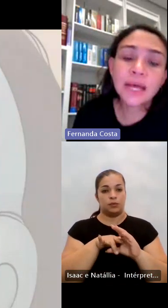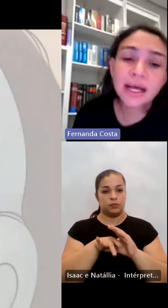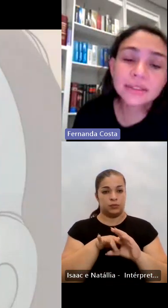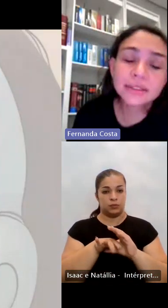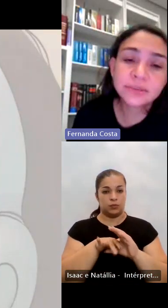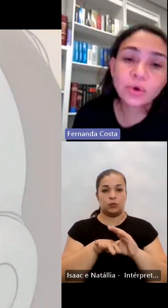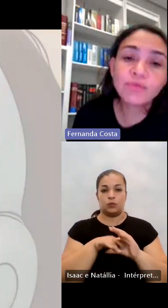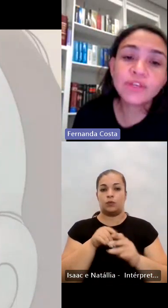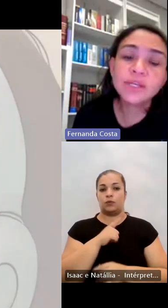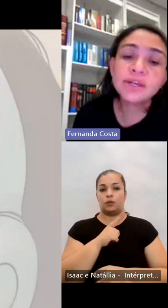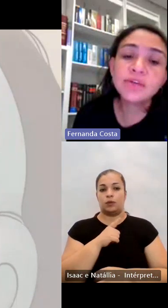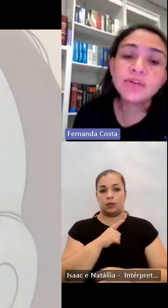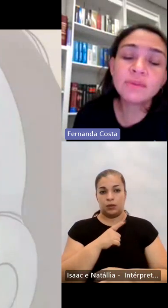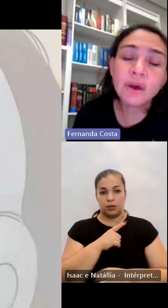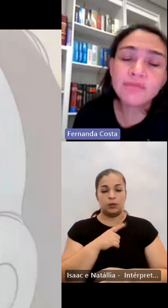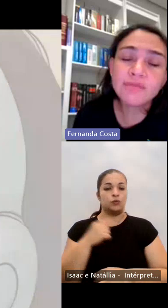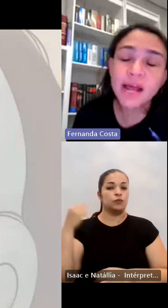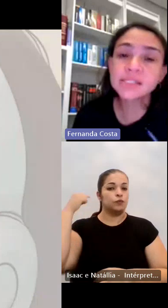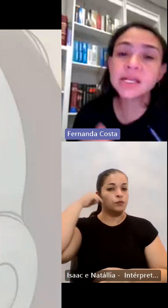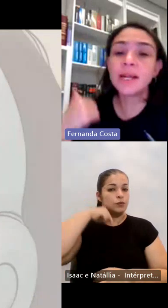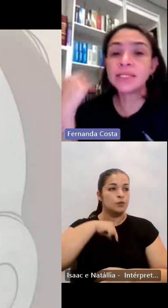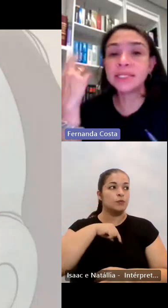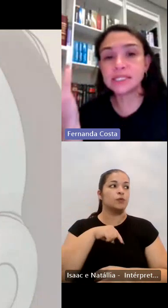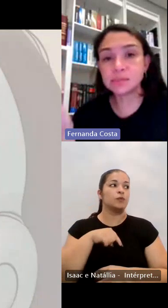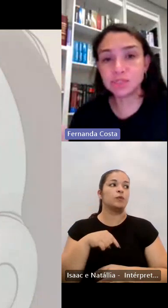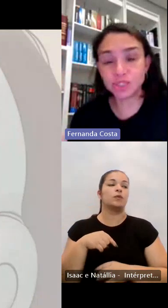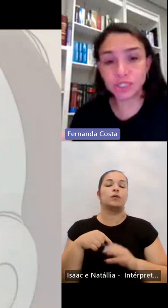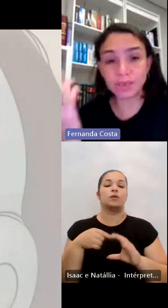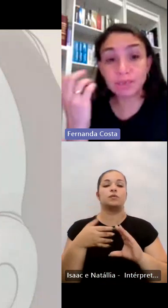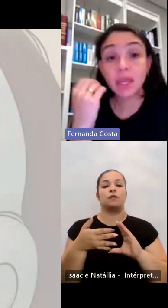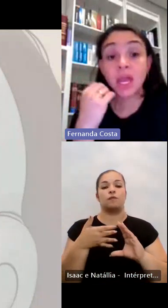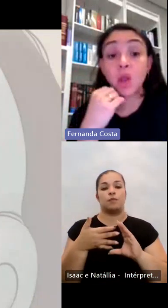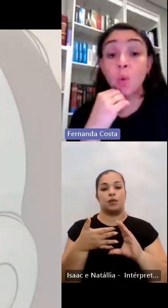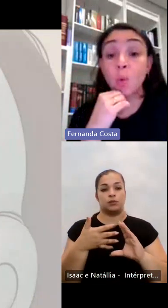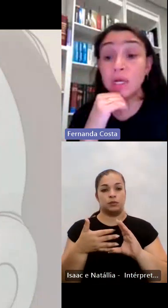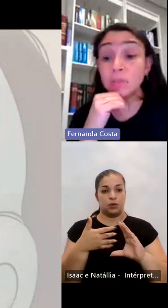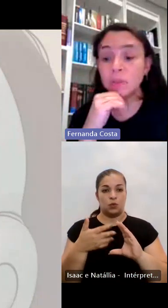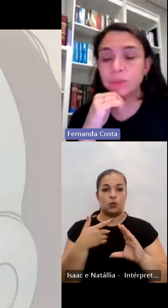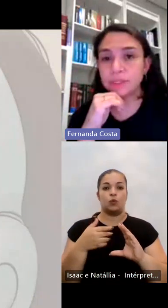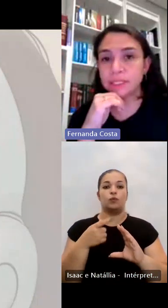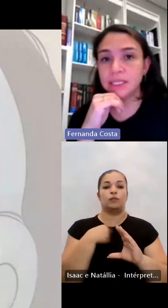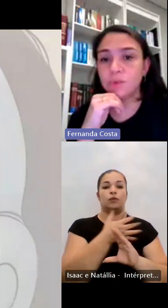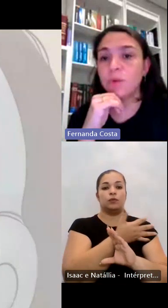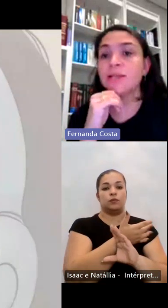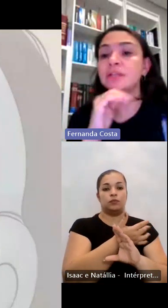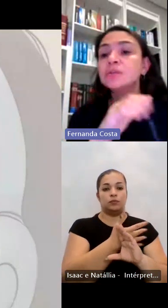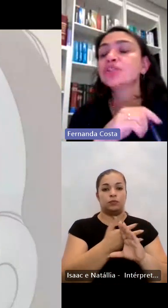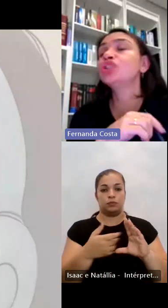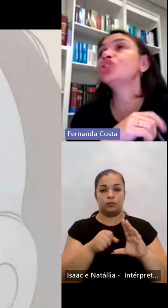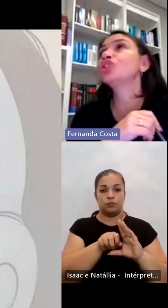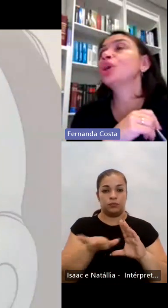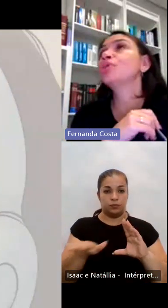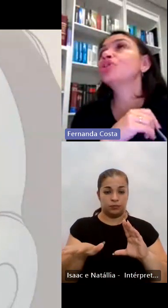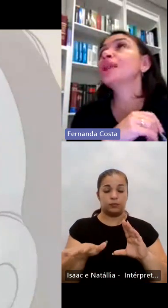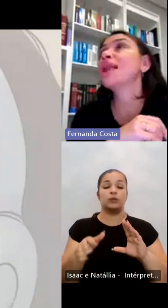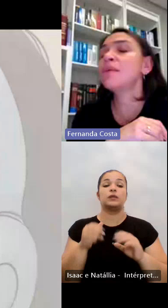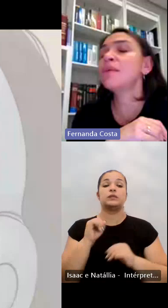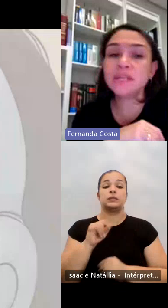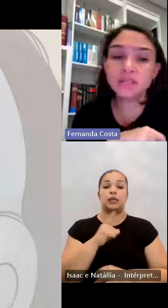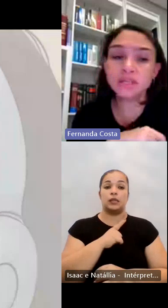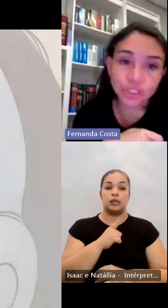dentro do ouvido. Essa vibração ela é transmitida. Quando eu tenho aquilo que a gente chama